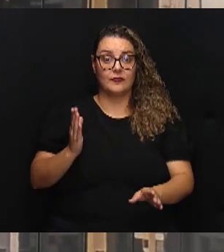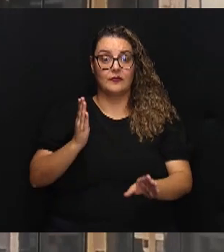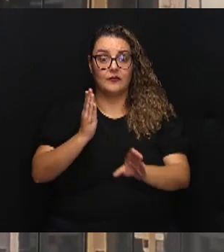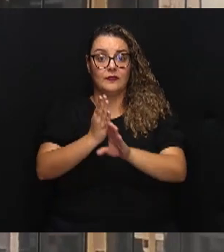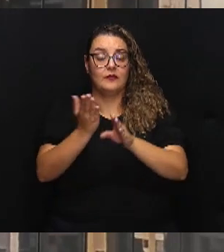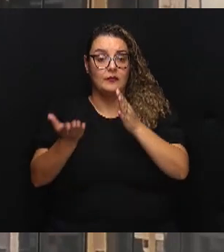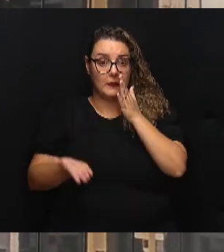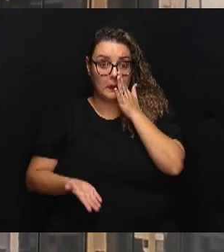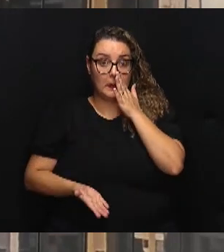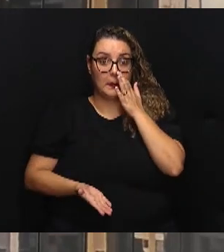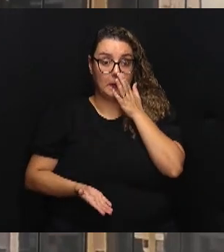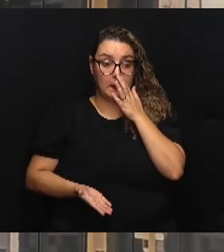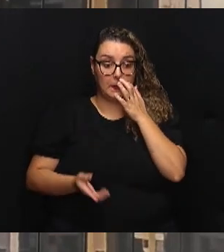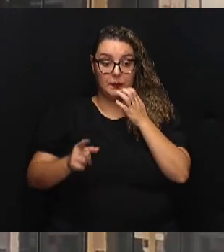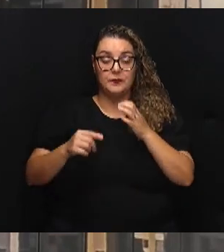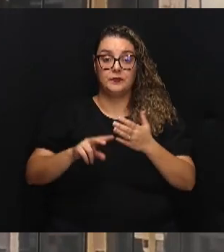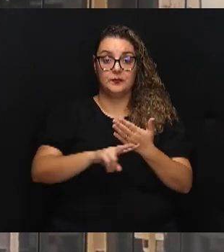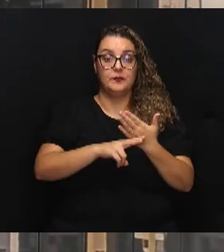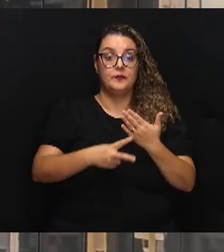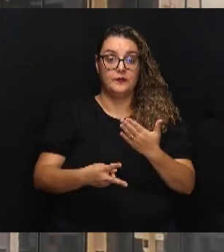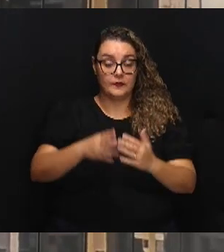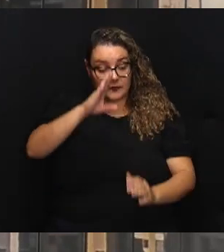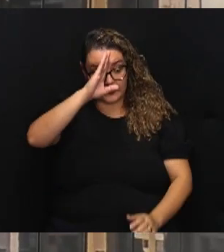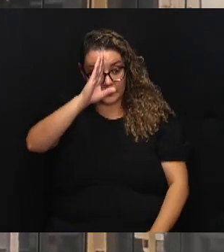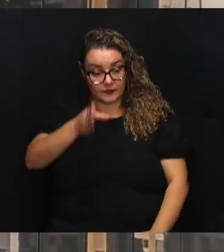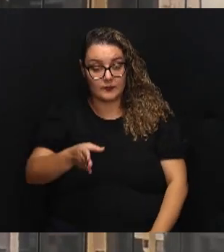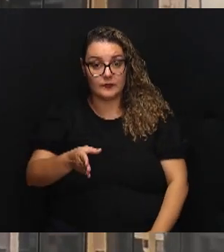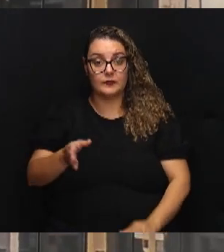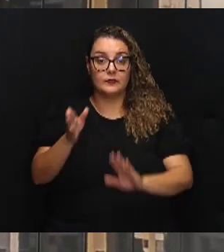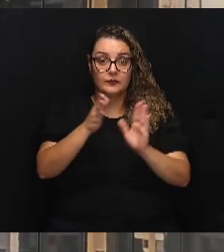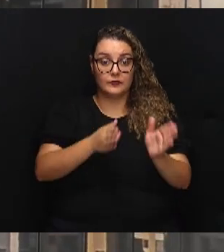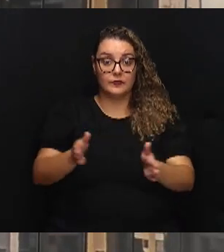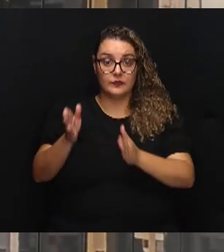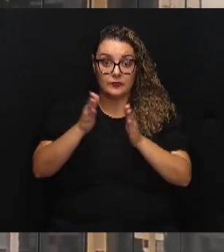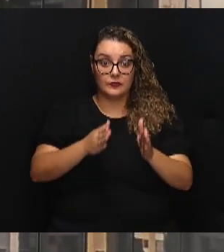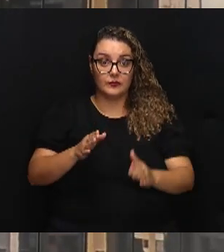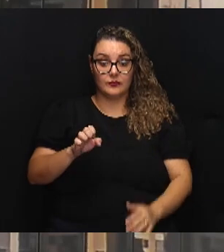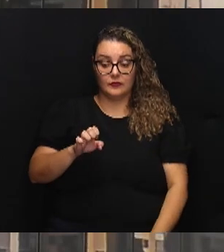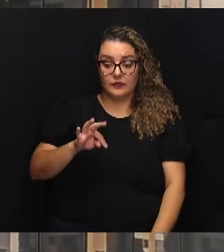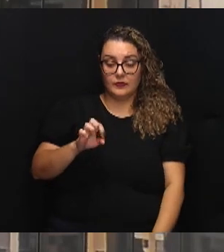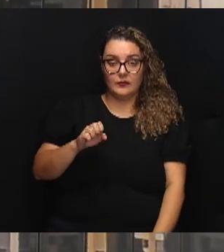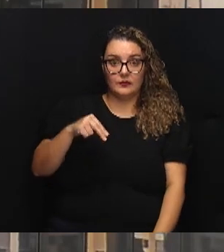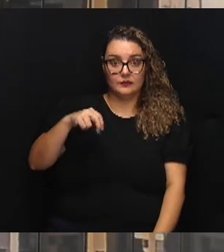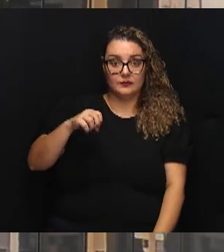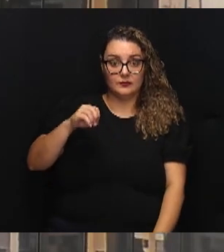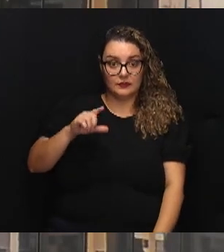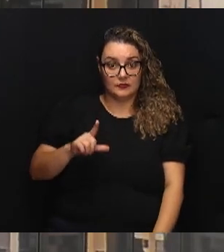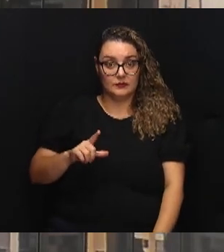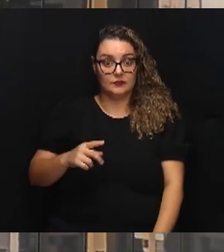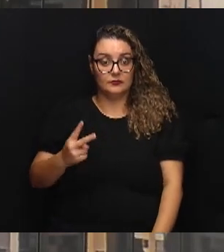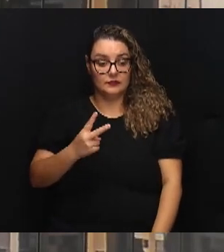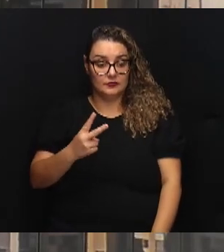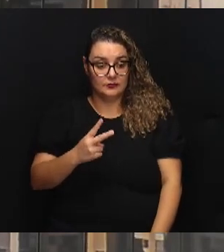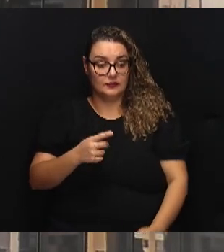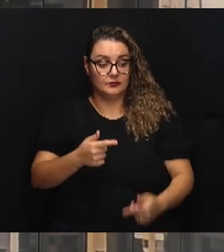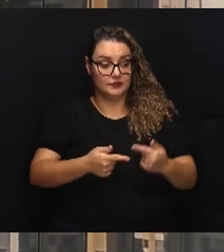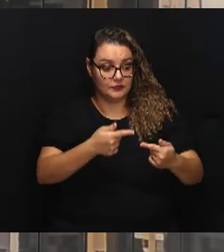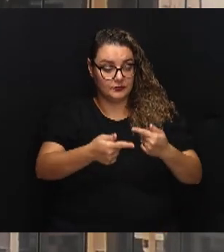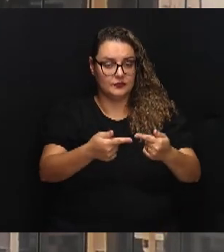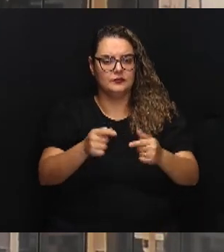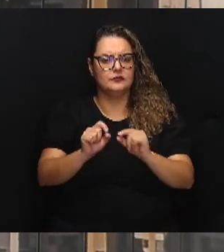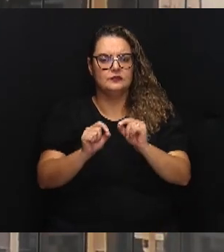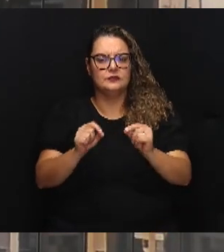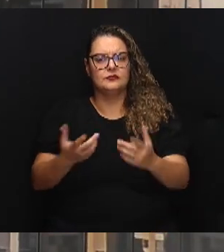descoberta, né, que vai ser muito impactante, principalmente na produção de etanol de segunda geração. Explica para a gente também o que é